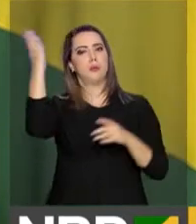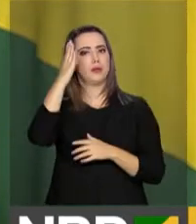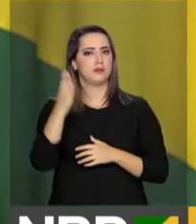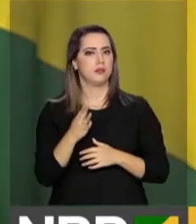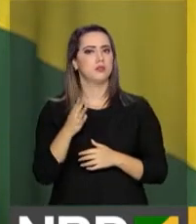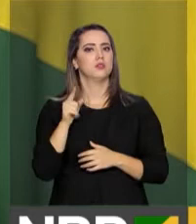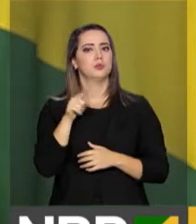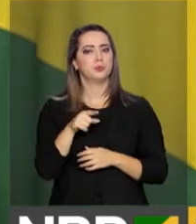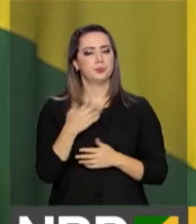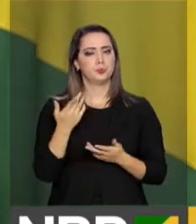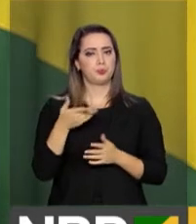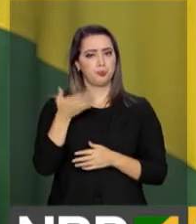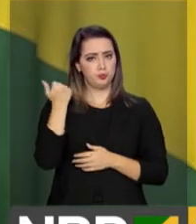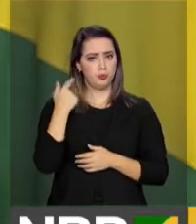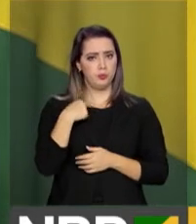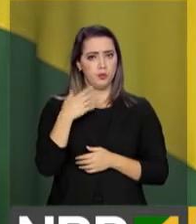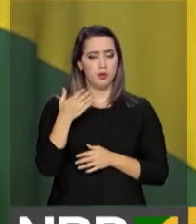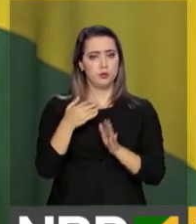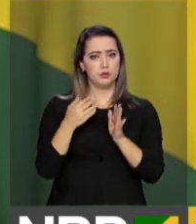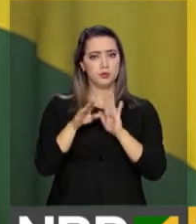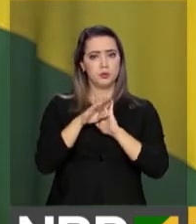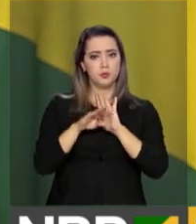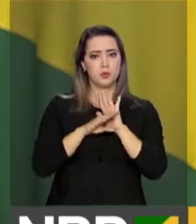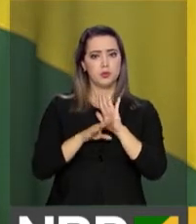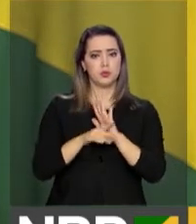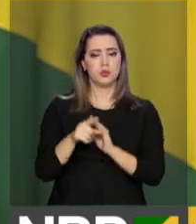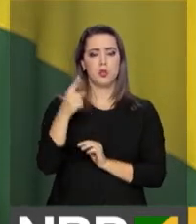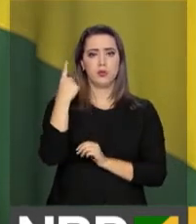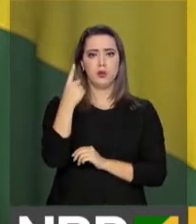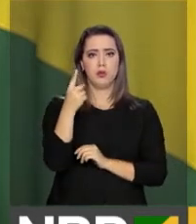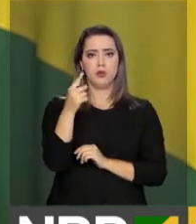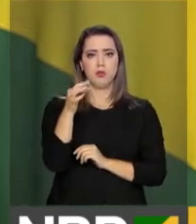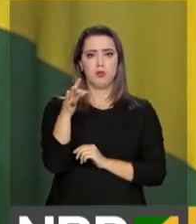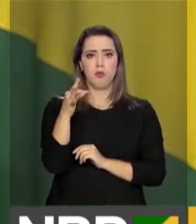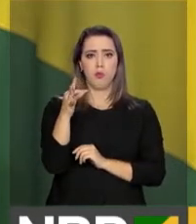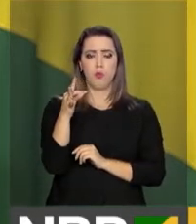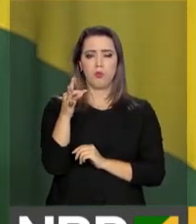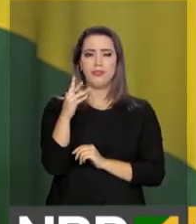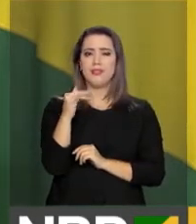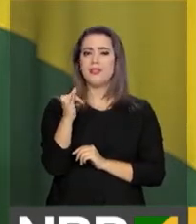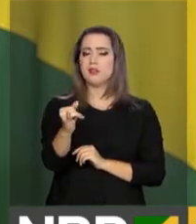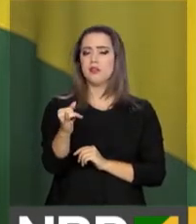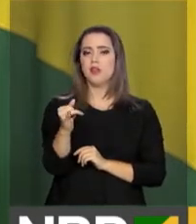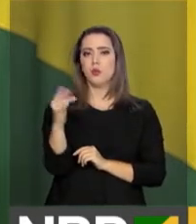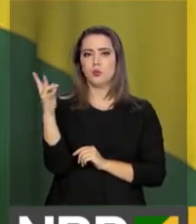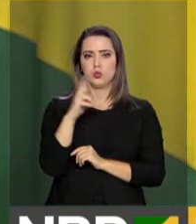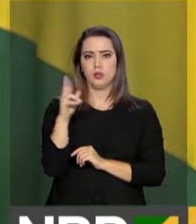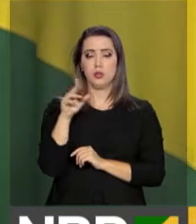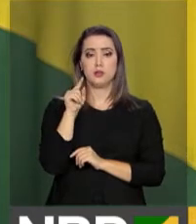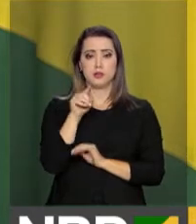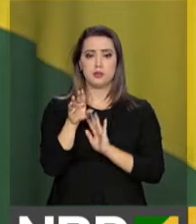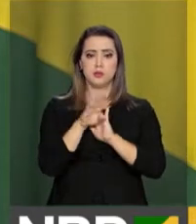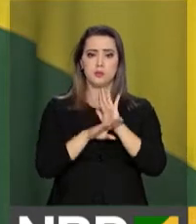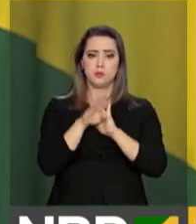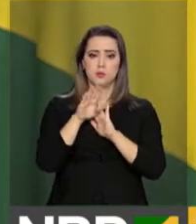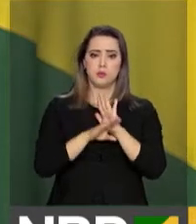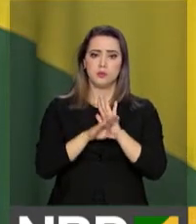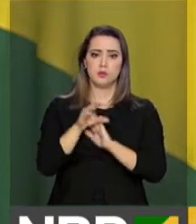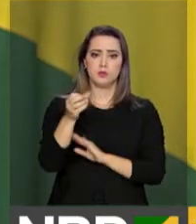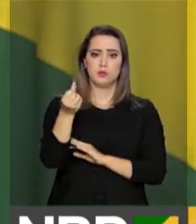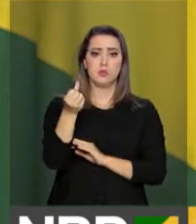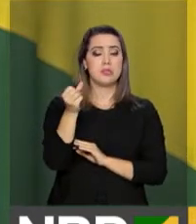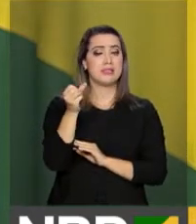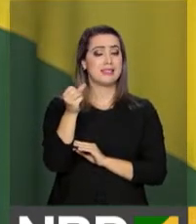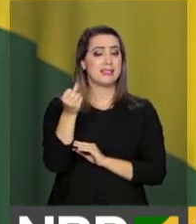demonstrava que no projeto original era quase um trilhão em dez anos este projeto é mais ou menos 600